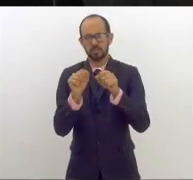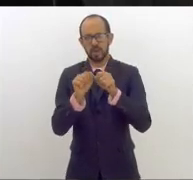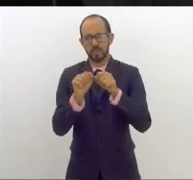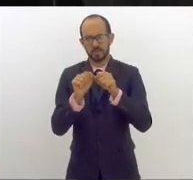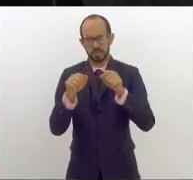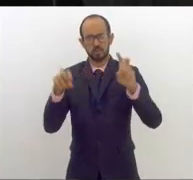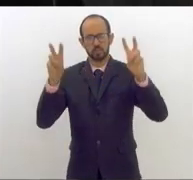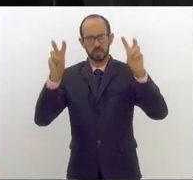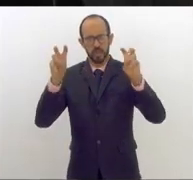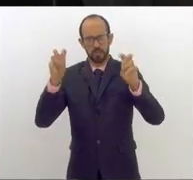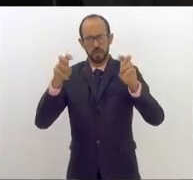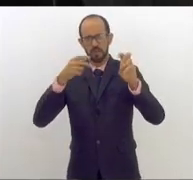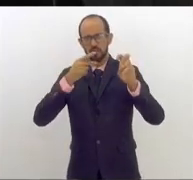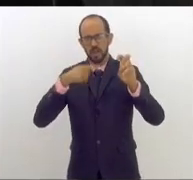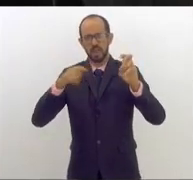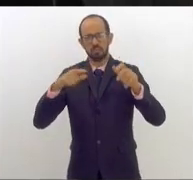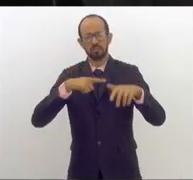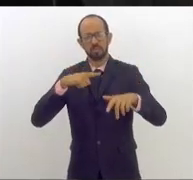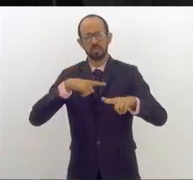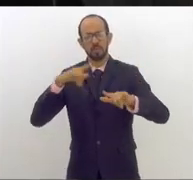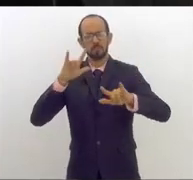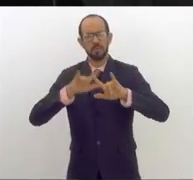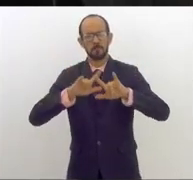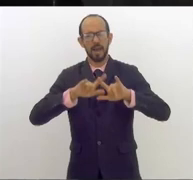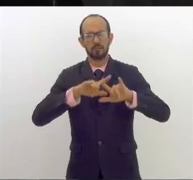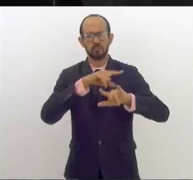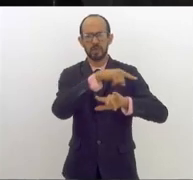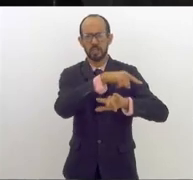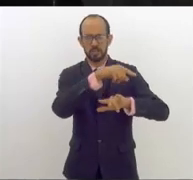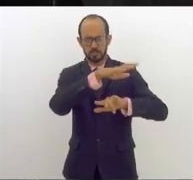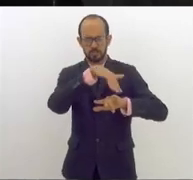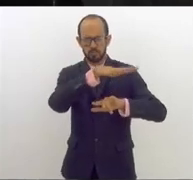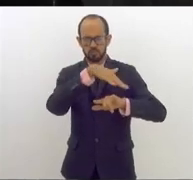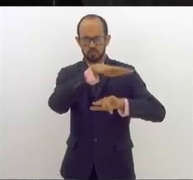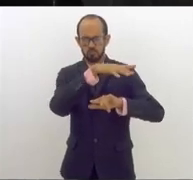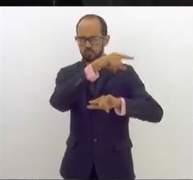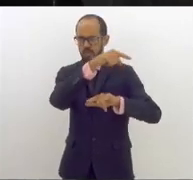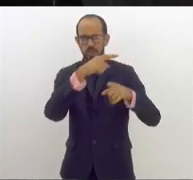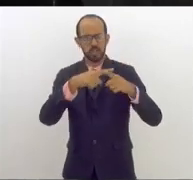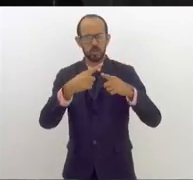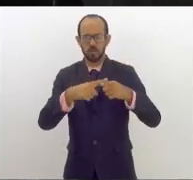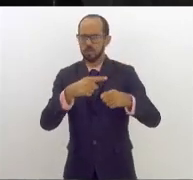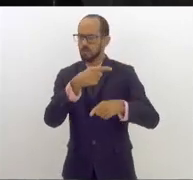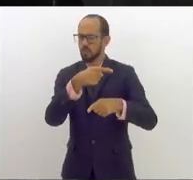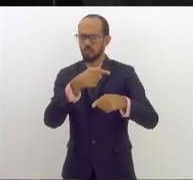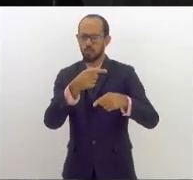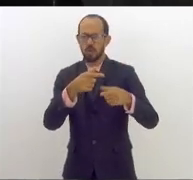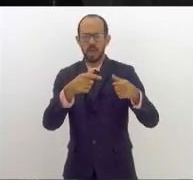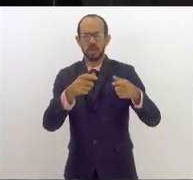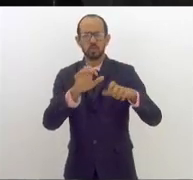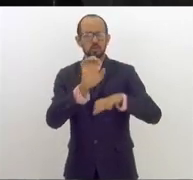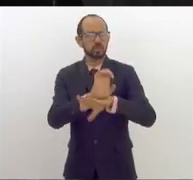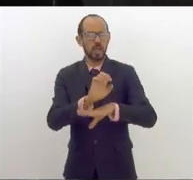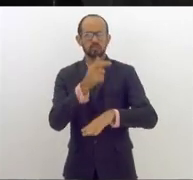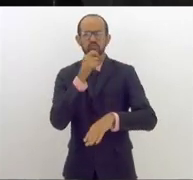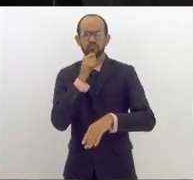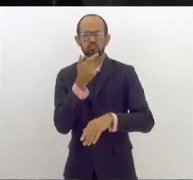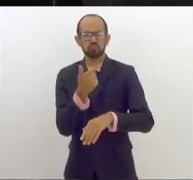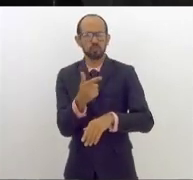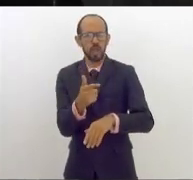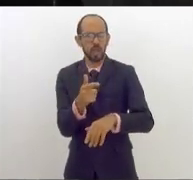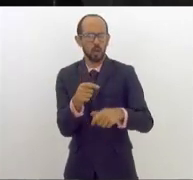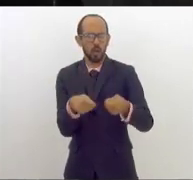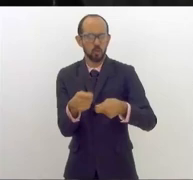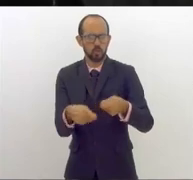que é uma verdadeira máfia né nessas embarcações ali é um terreno onde ninguém Pisa de estado não tem controle acontecem coisas